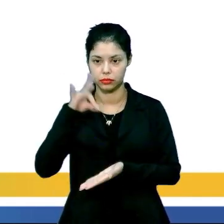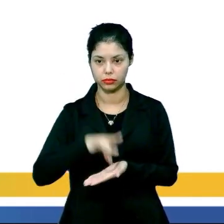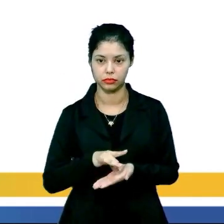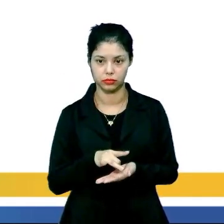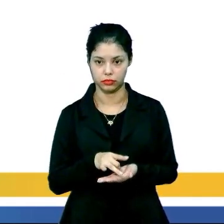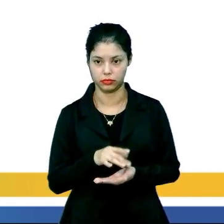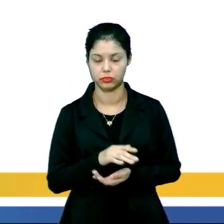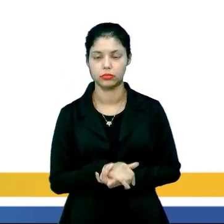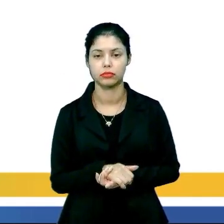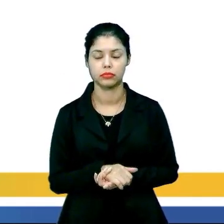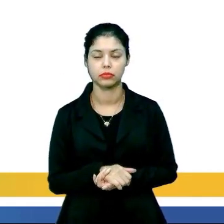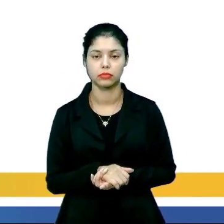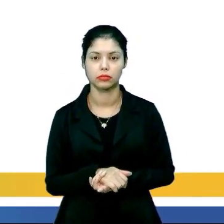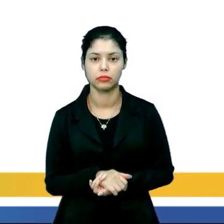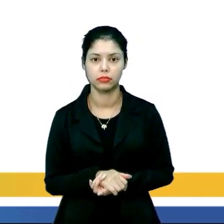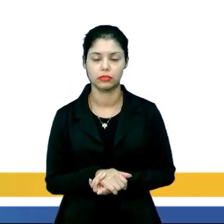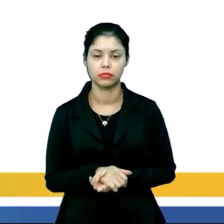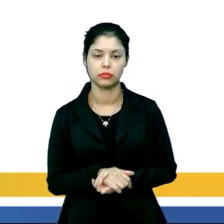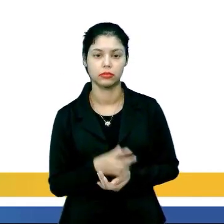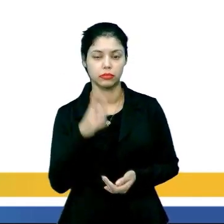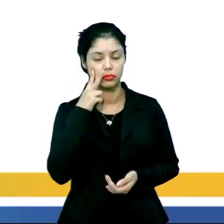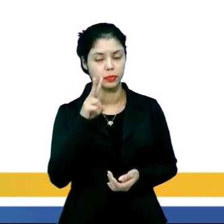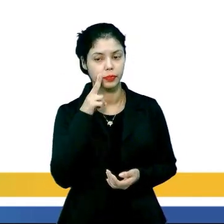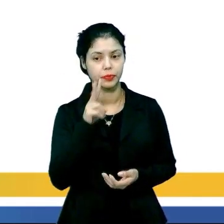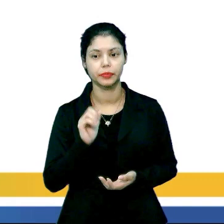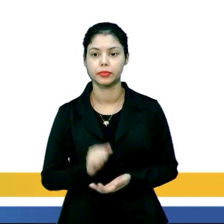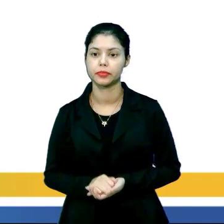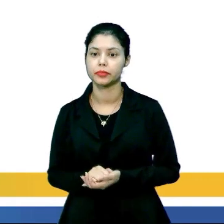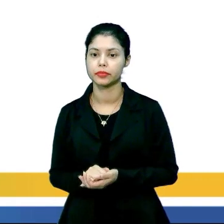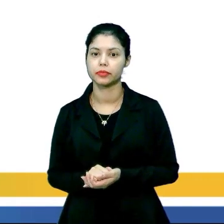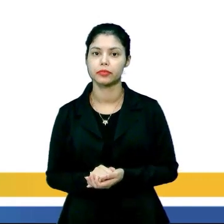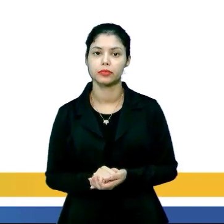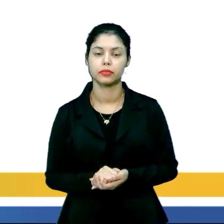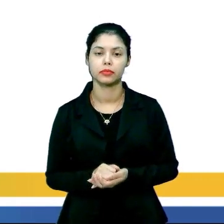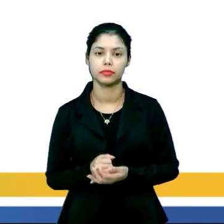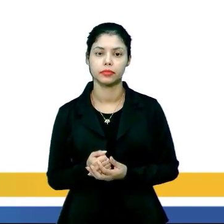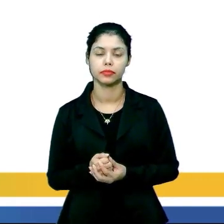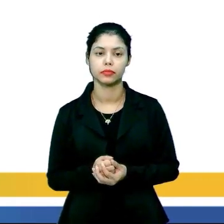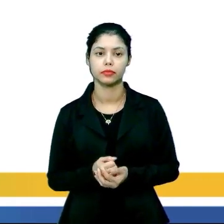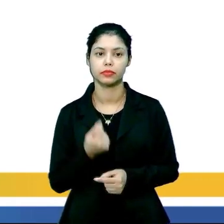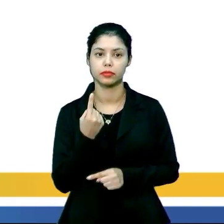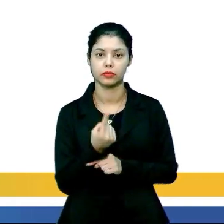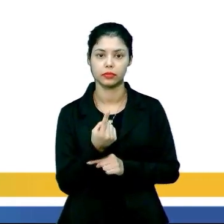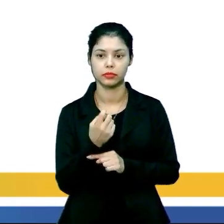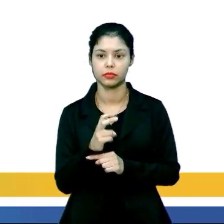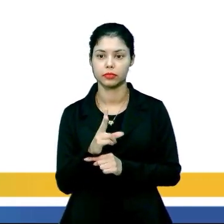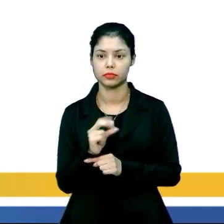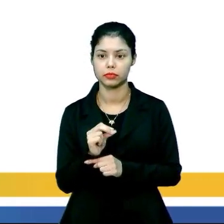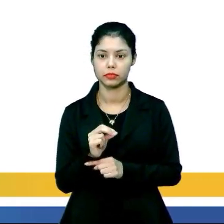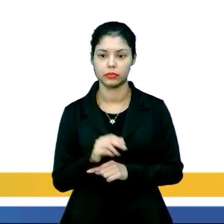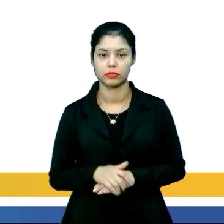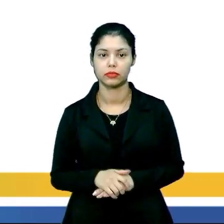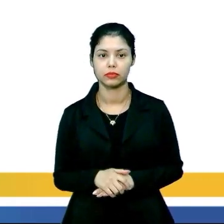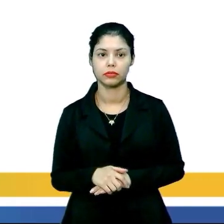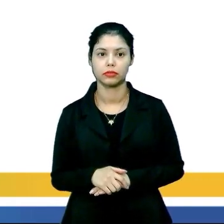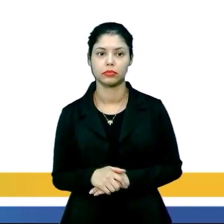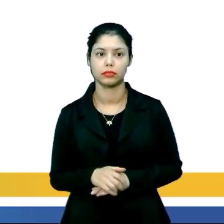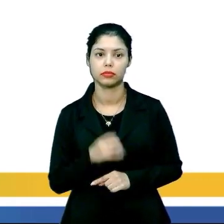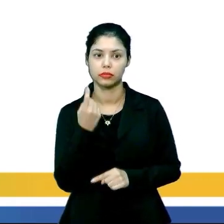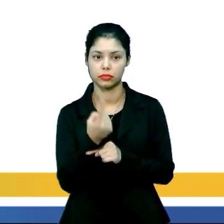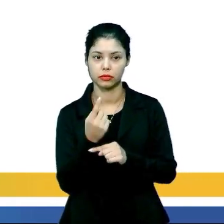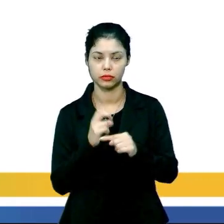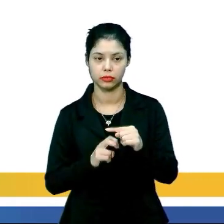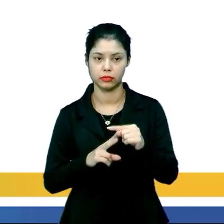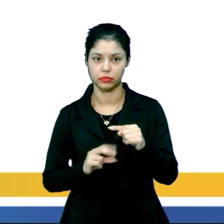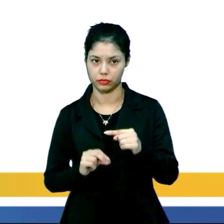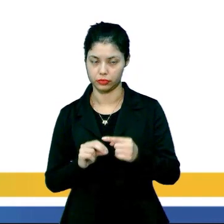sobre o tamanho real. E nós vimos que a escala é 1 por 50. Vamos lá, medida da altura